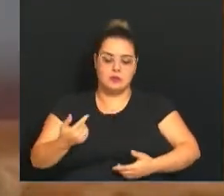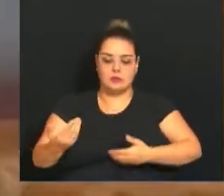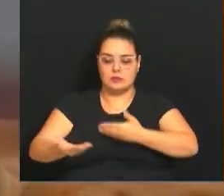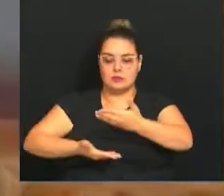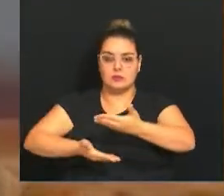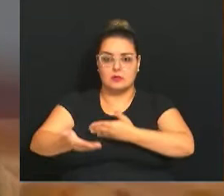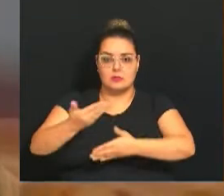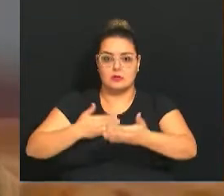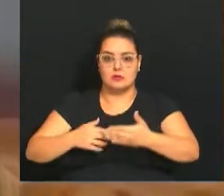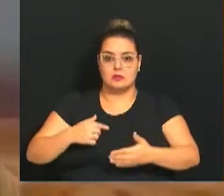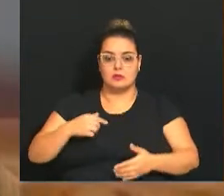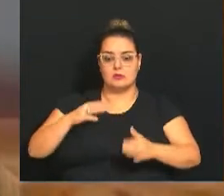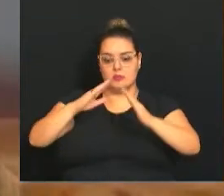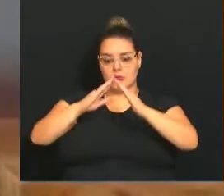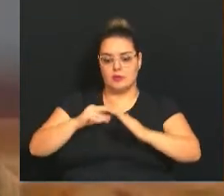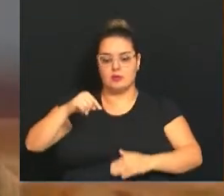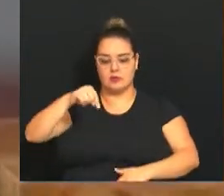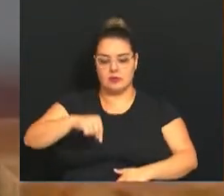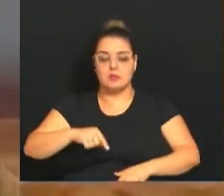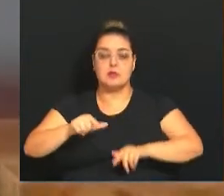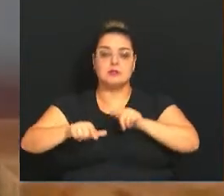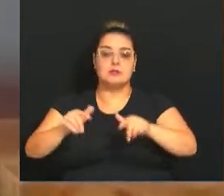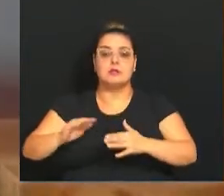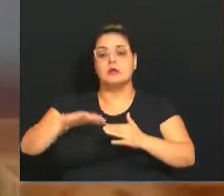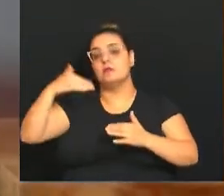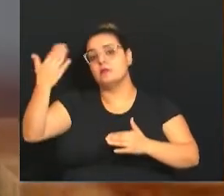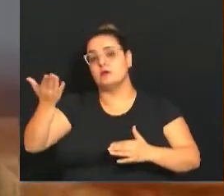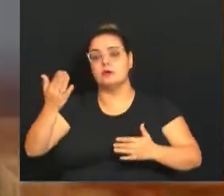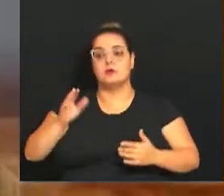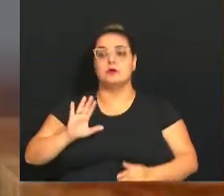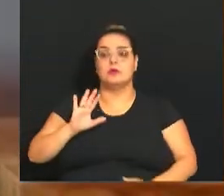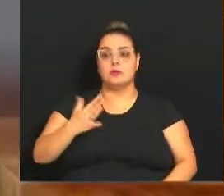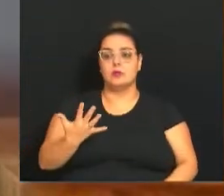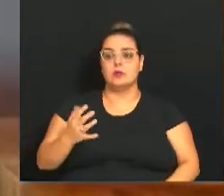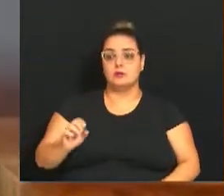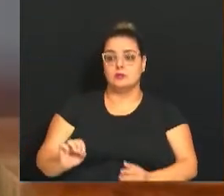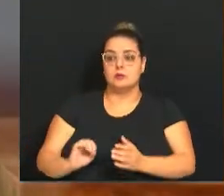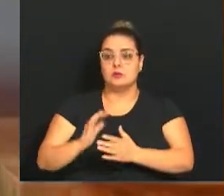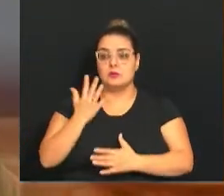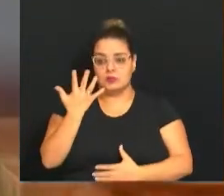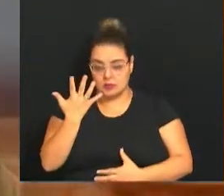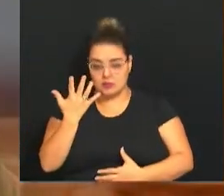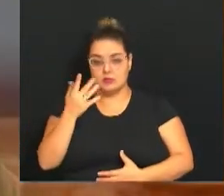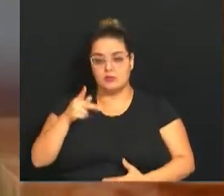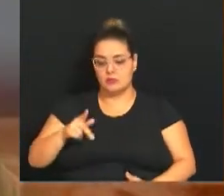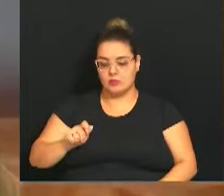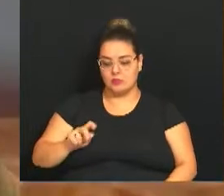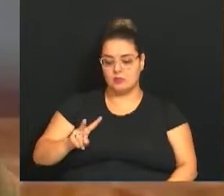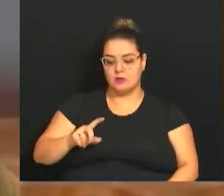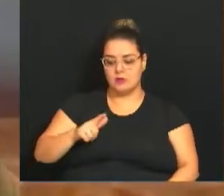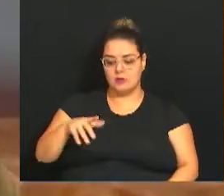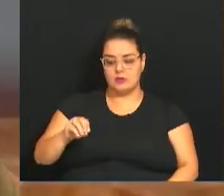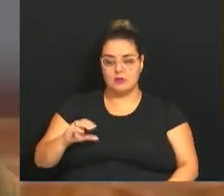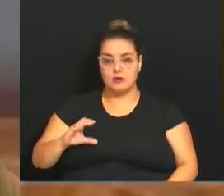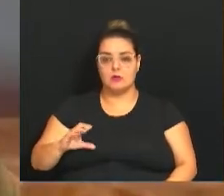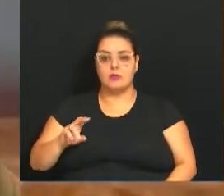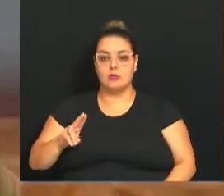trabalhava fora. Então. Quando a gente montou o Pavão Cultural é que a gente começou a ter mais contato com a cidade. E essa rua que a gente está tem